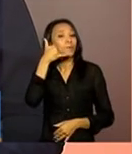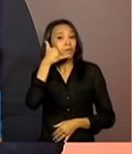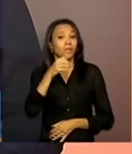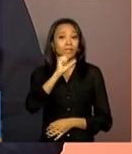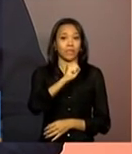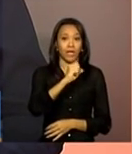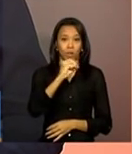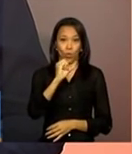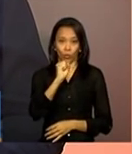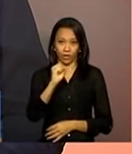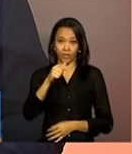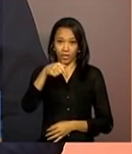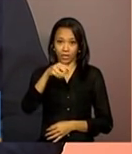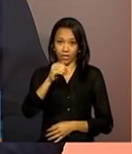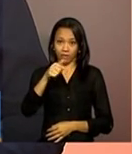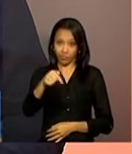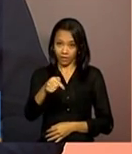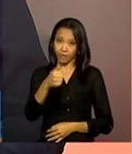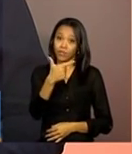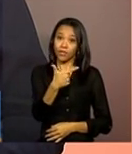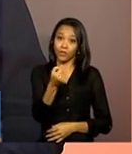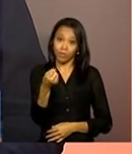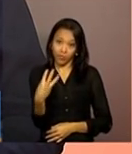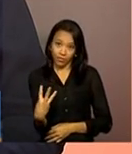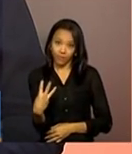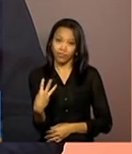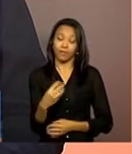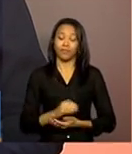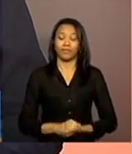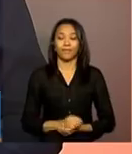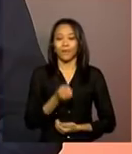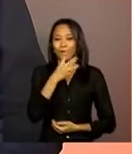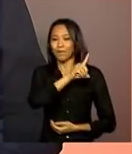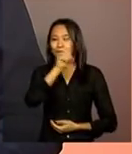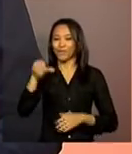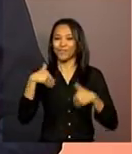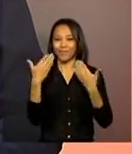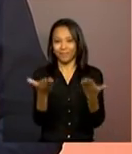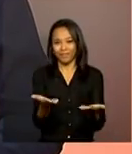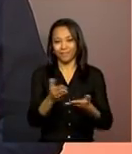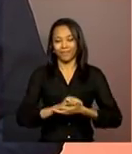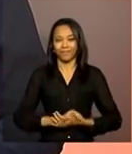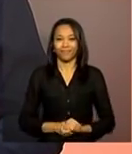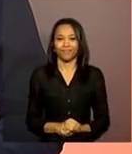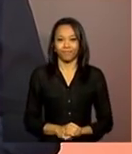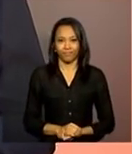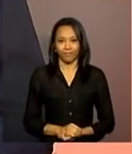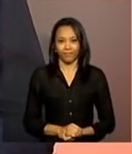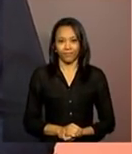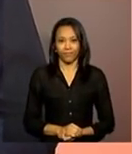pelo 08007072003 um bom dia para você